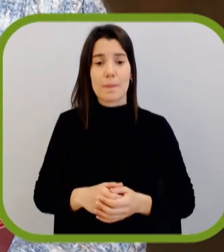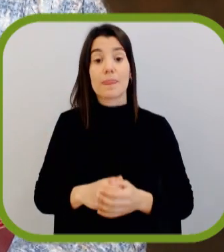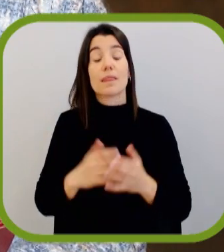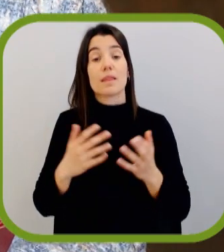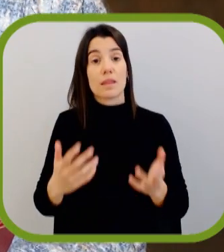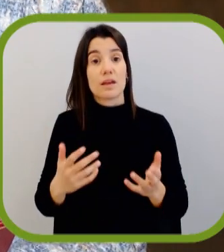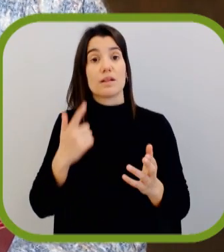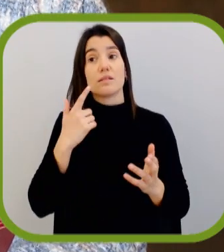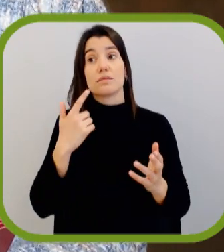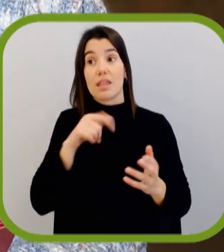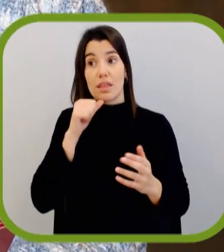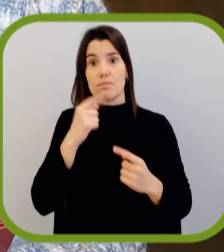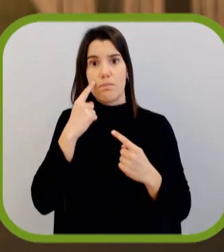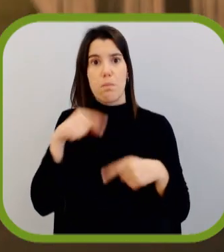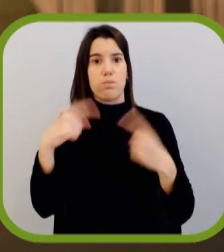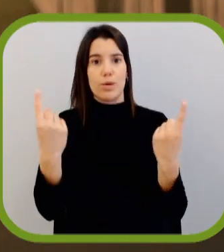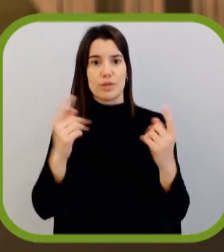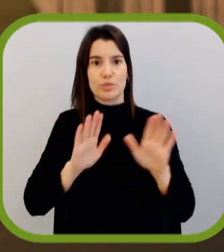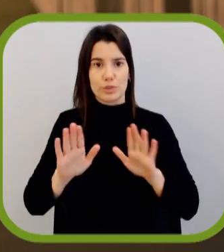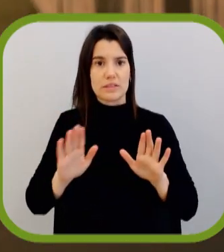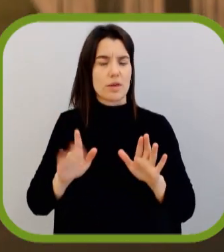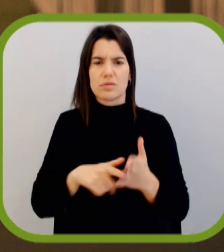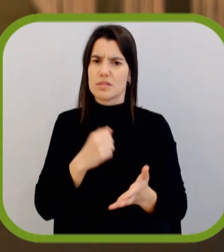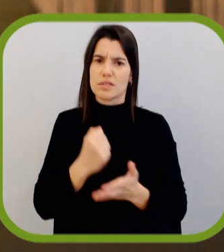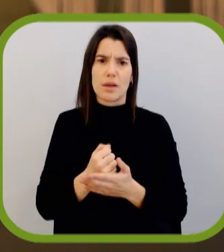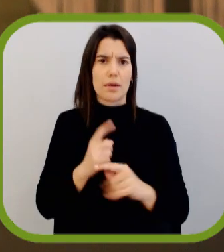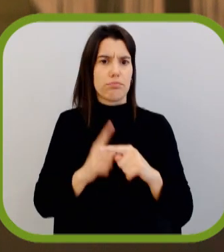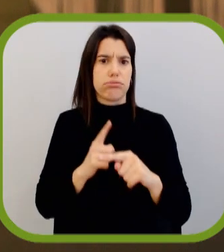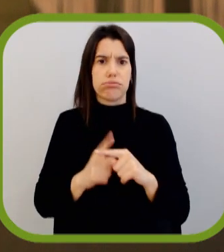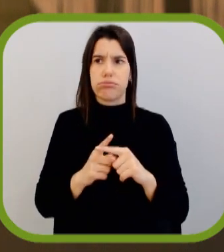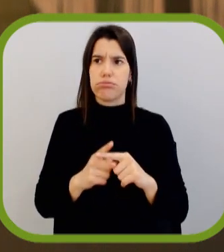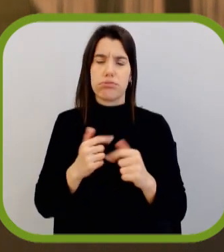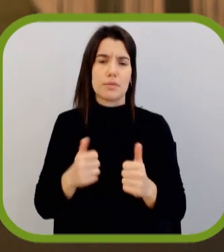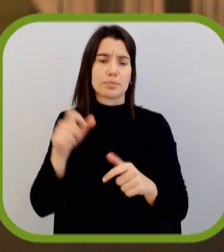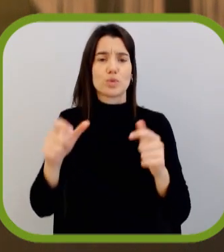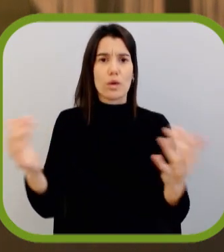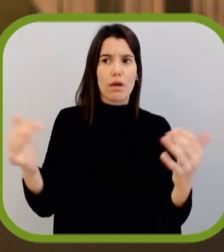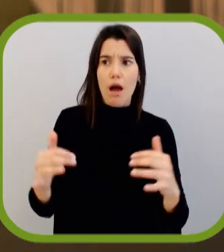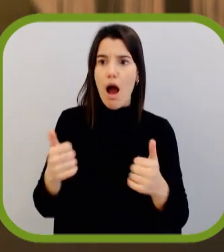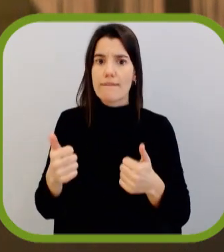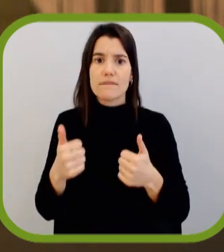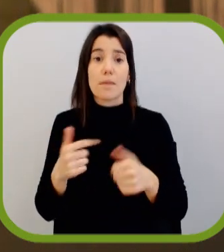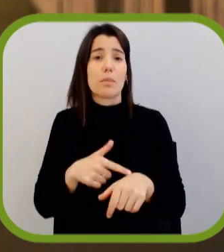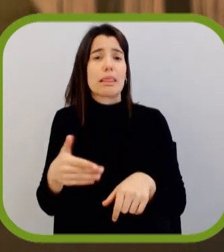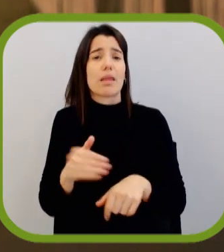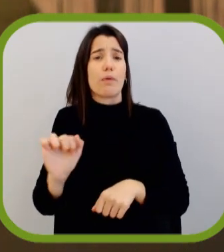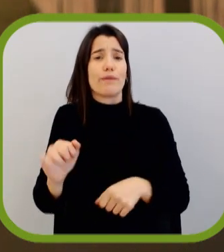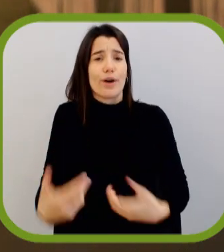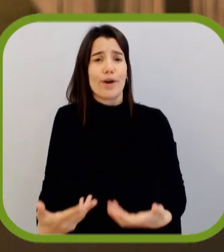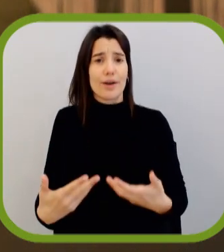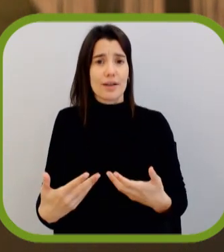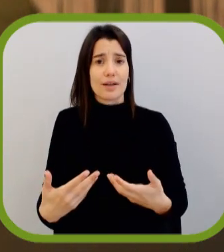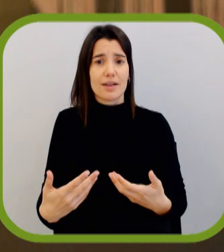Sempre que há exposição pública, ela tem imenso impacto e sucesso, porque as pessoas percebem que é uma coisa do tempo